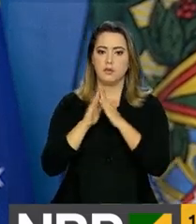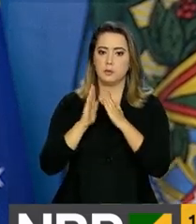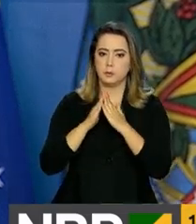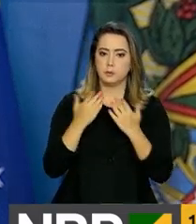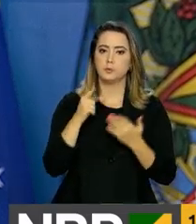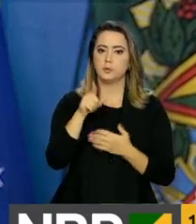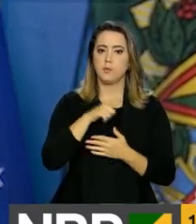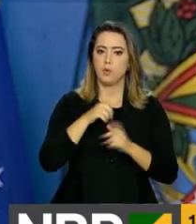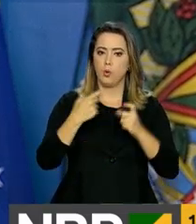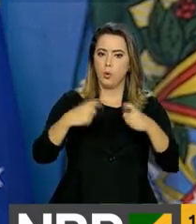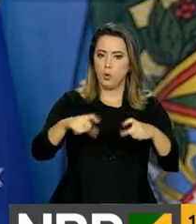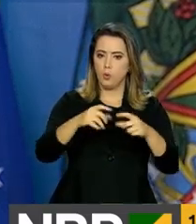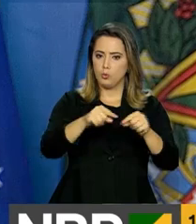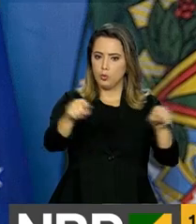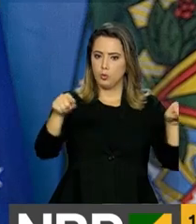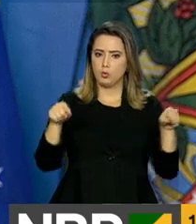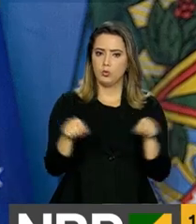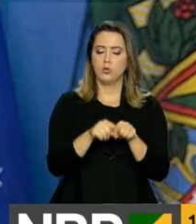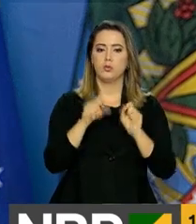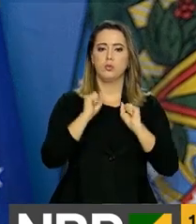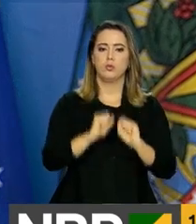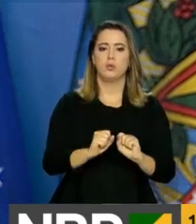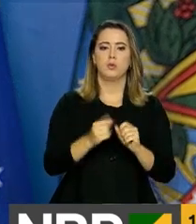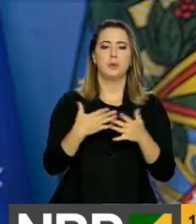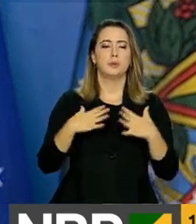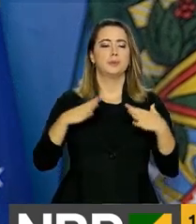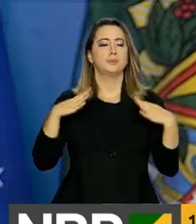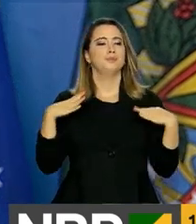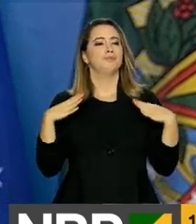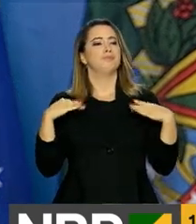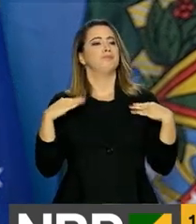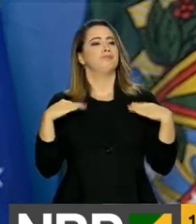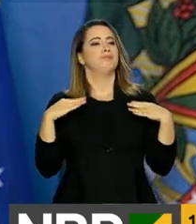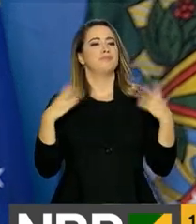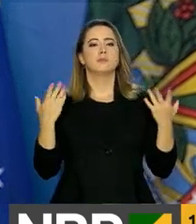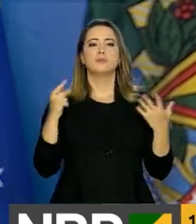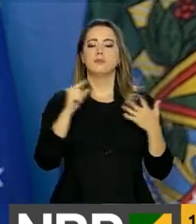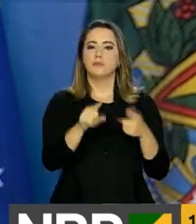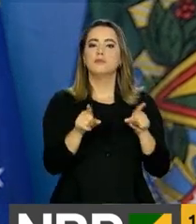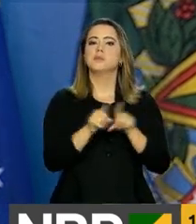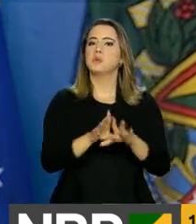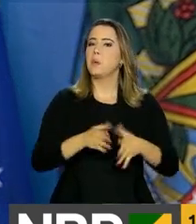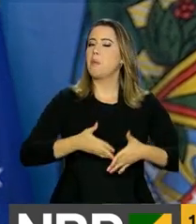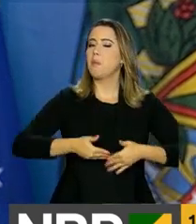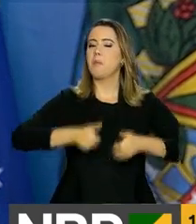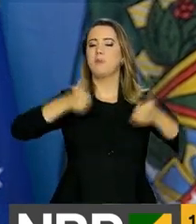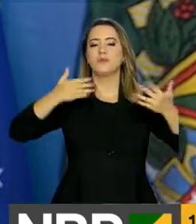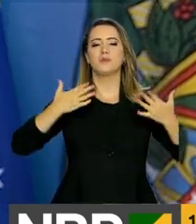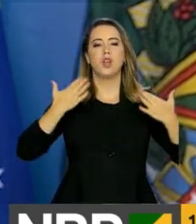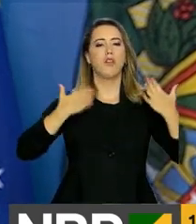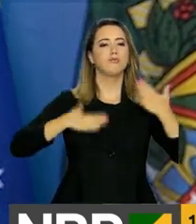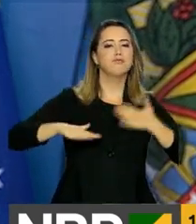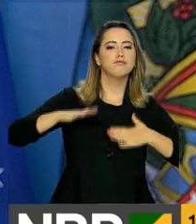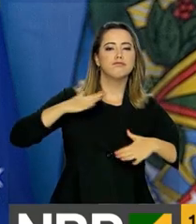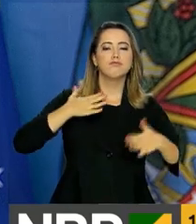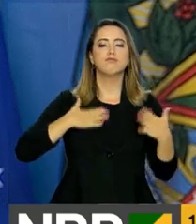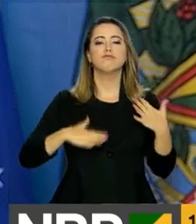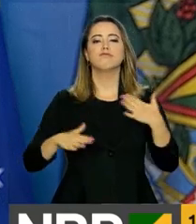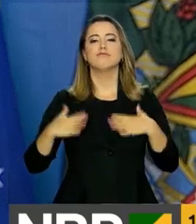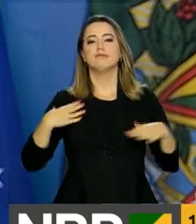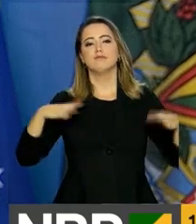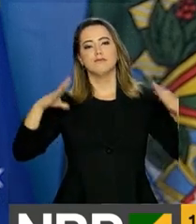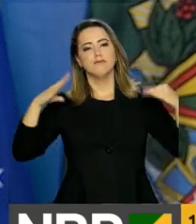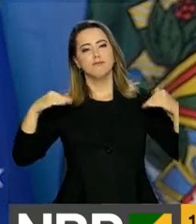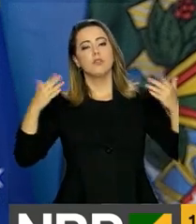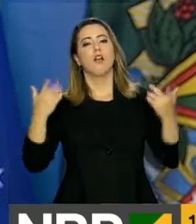se você tem um cantinho onde você possa repousar das eventuais angústia júri agruras do dia isso é